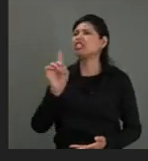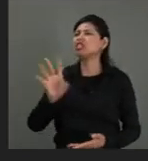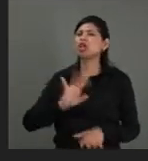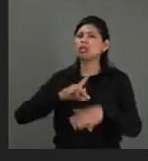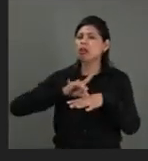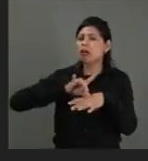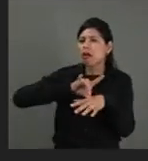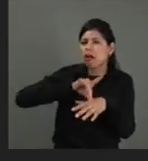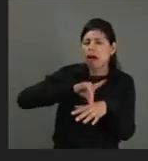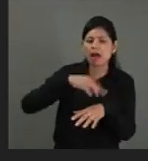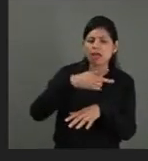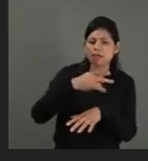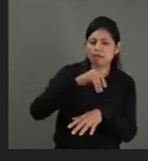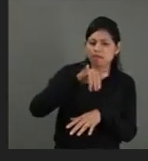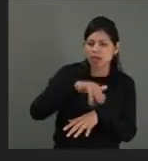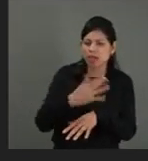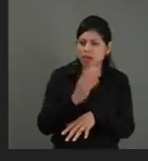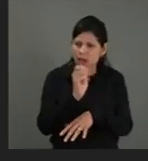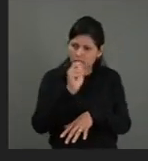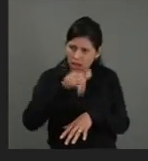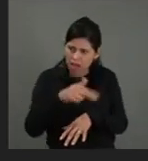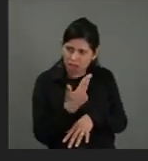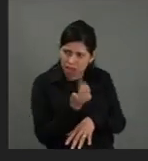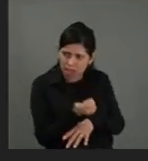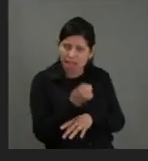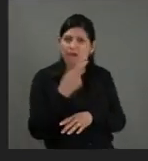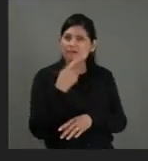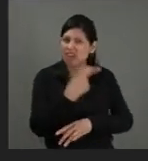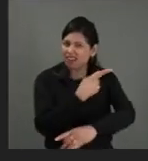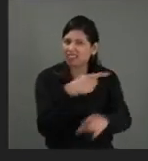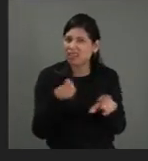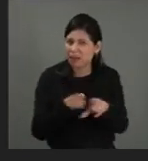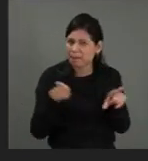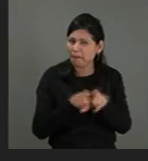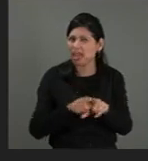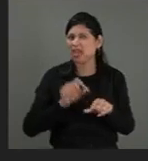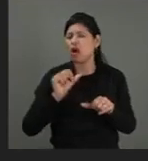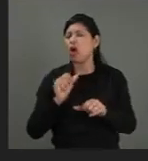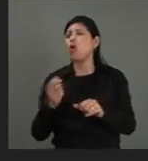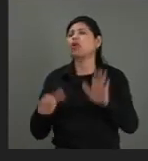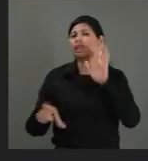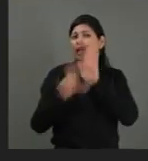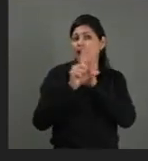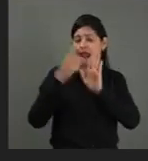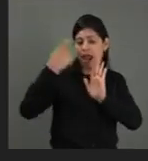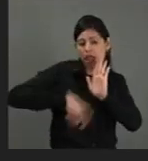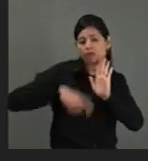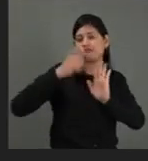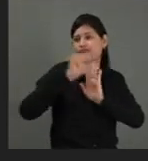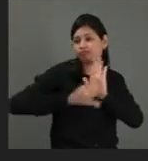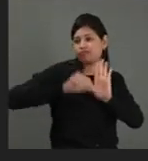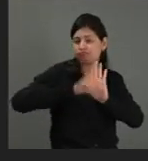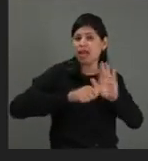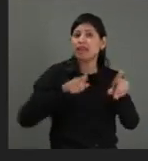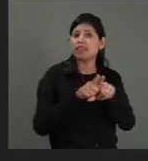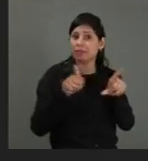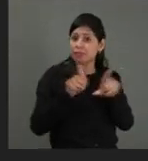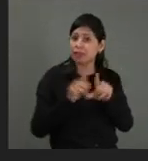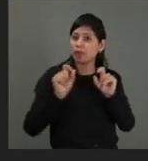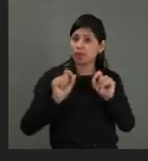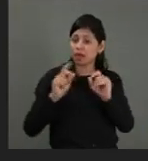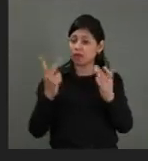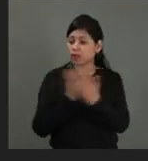preços subindo, uma reforma tributária tenebrosa que já os economistas terminou a